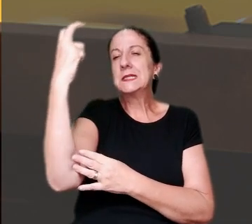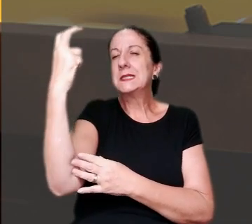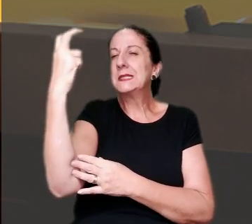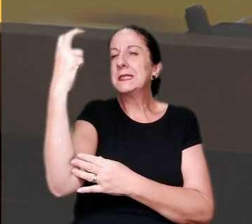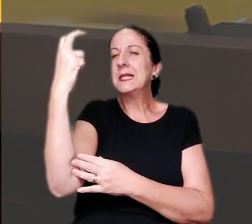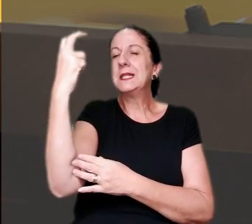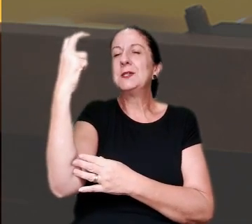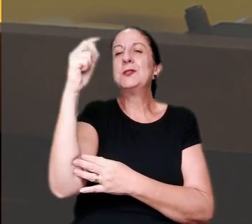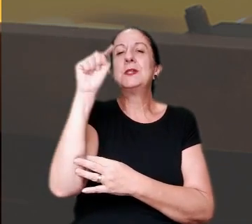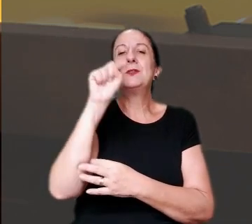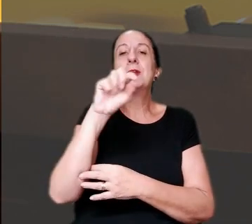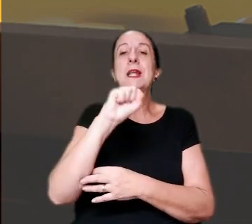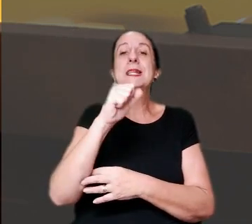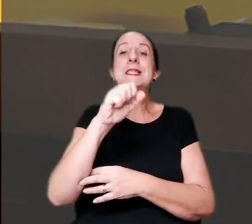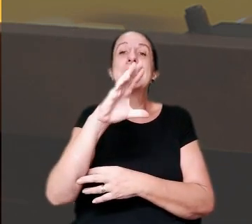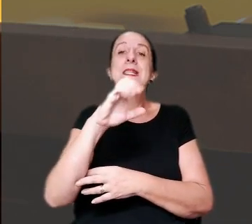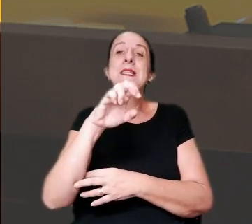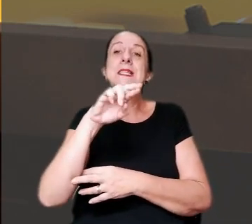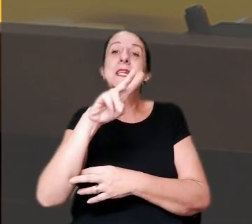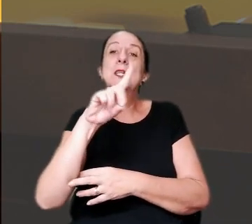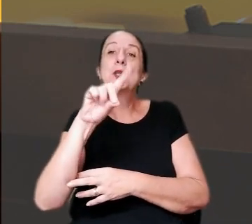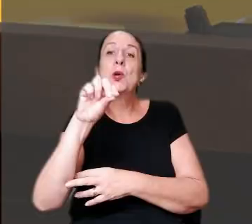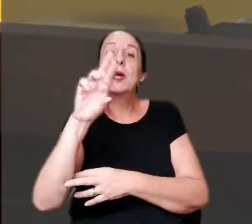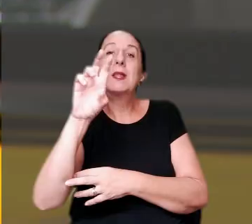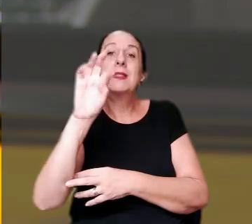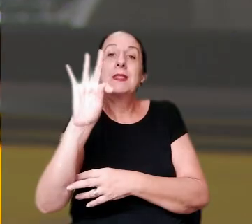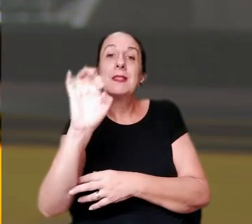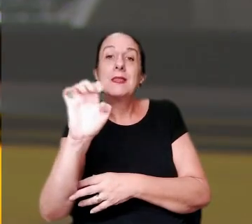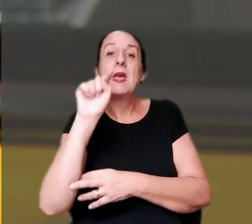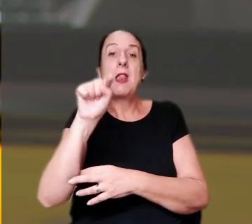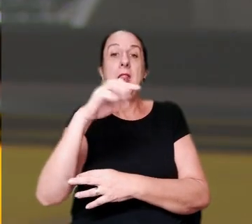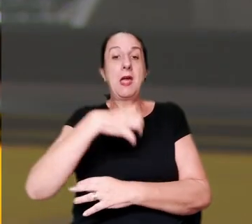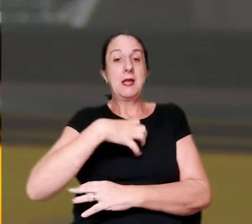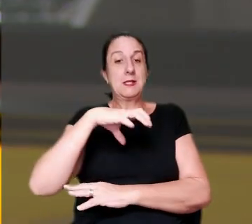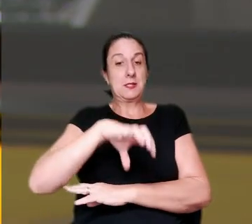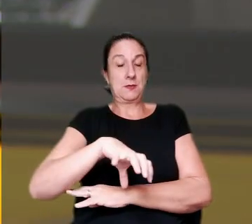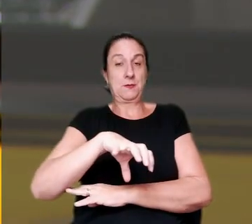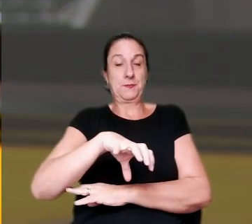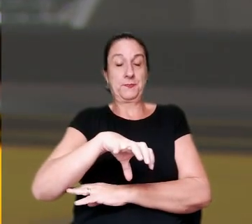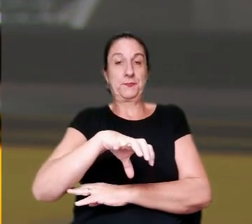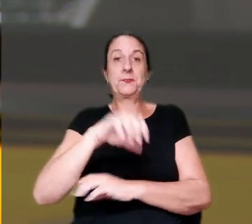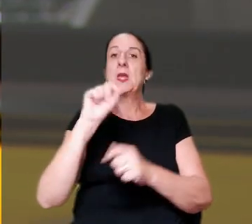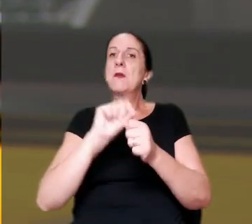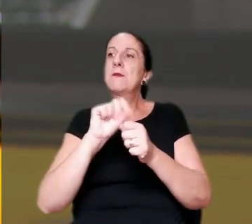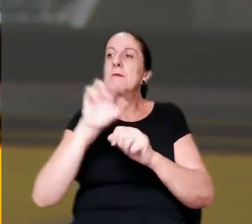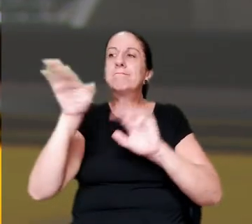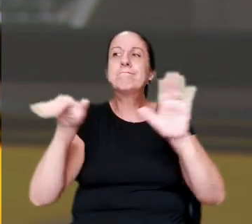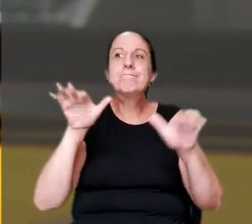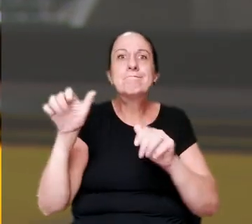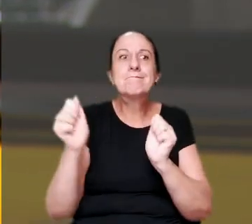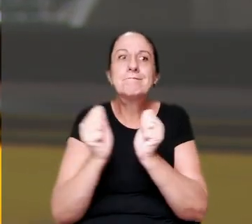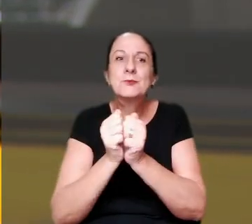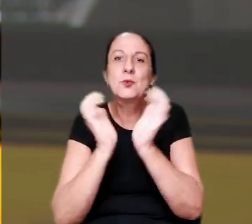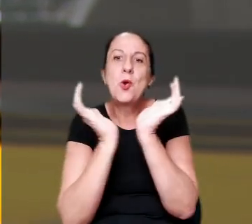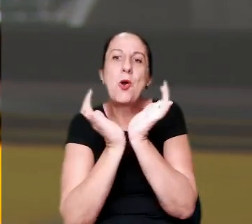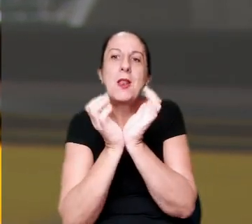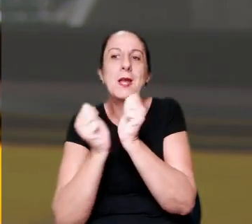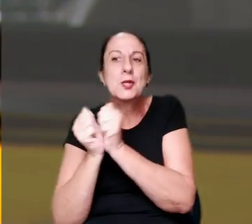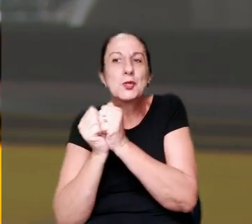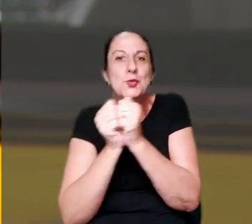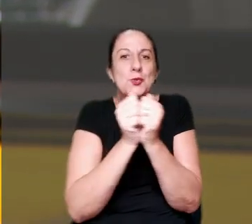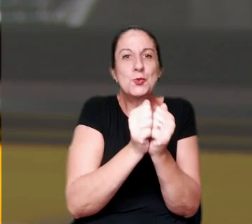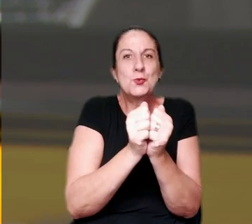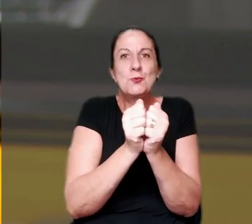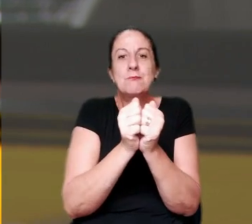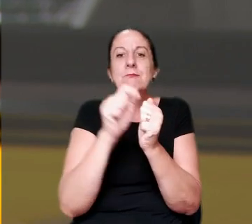sábio sacerdote lá em Salvador. E eu aí arregimentei logo uns colegas para